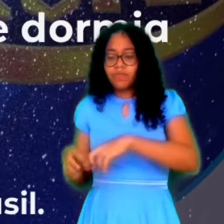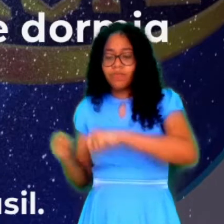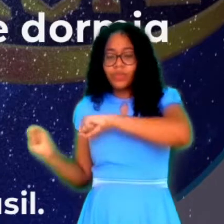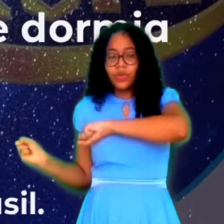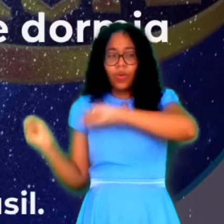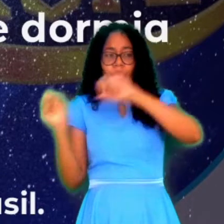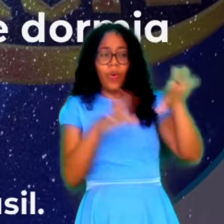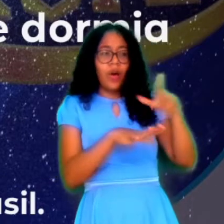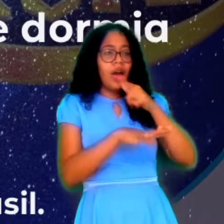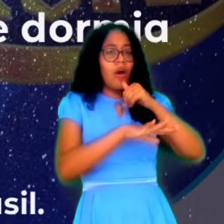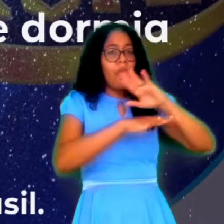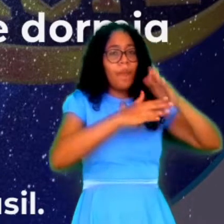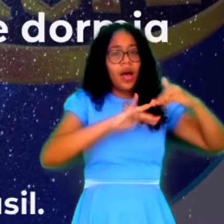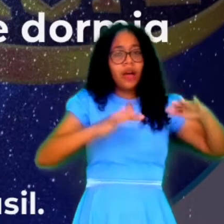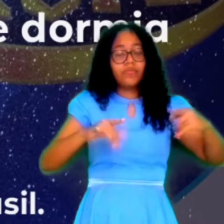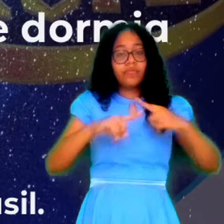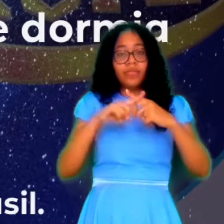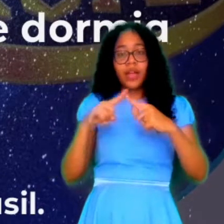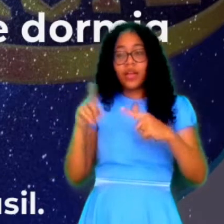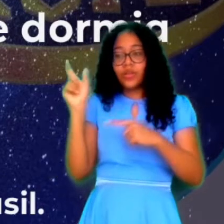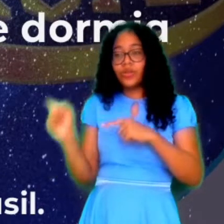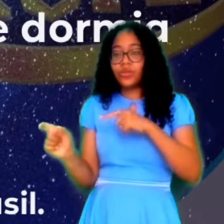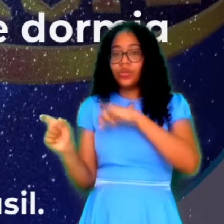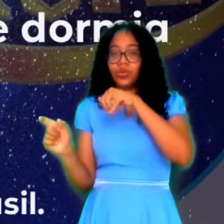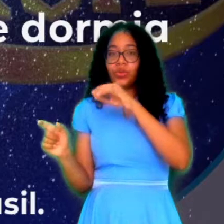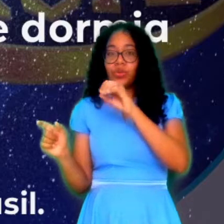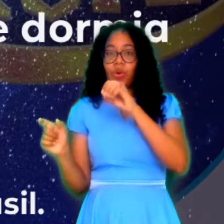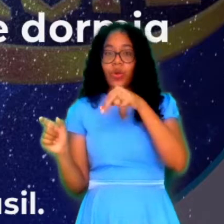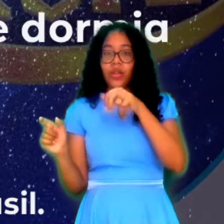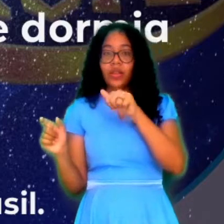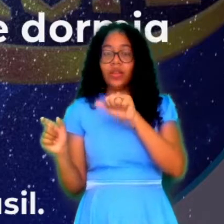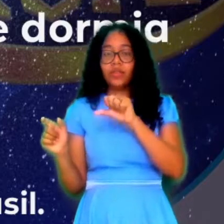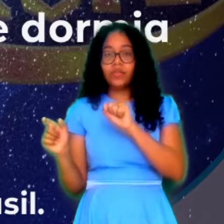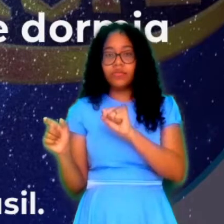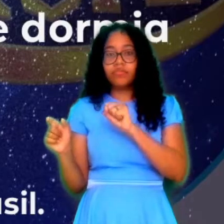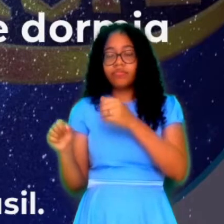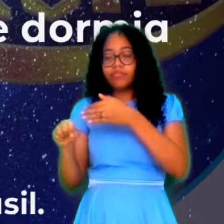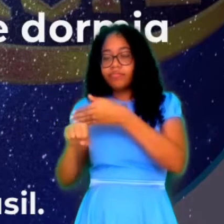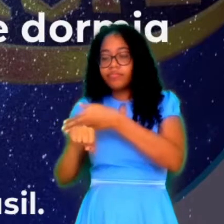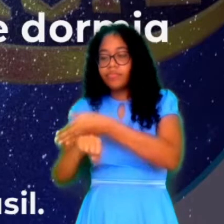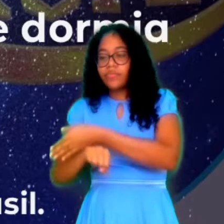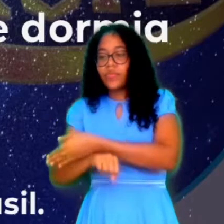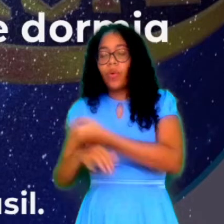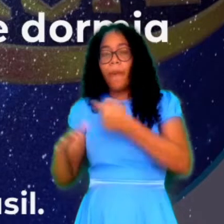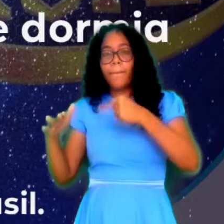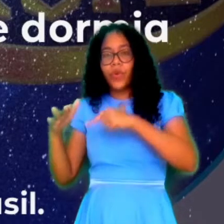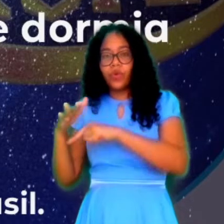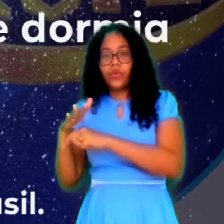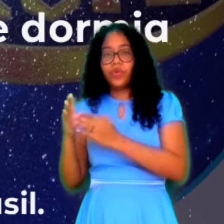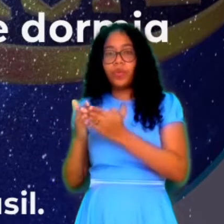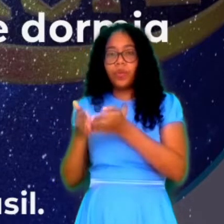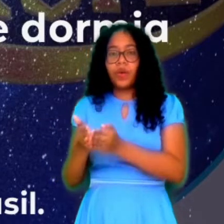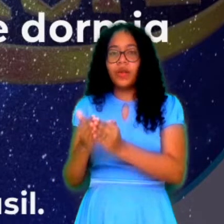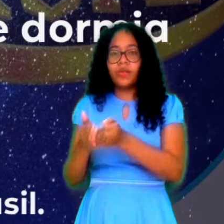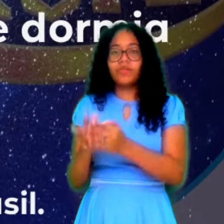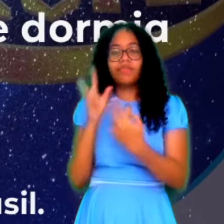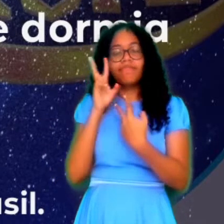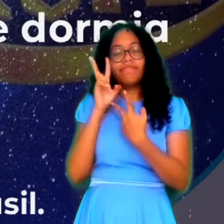dela. Jonas, porém, havia descido ao porão e se deitado e